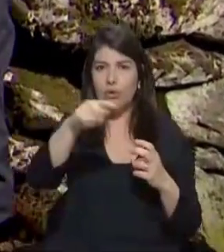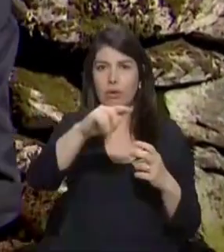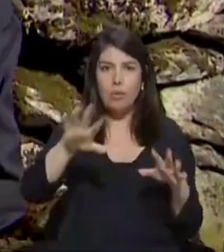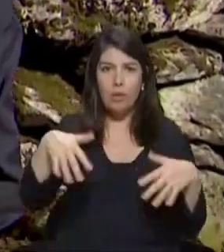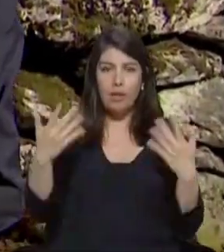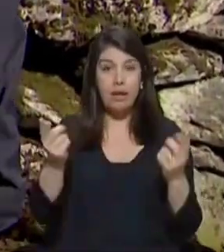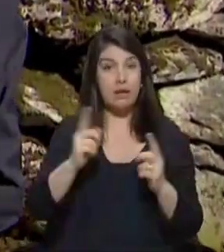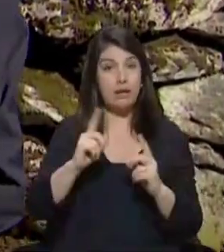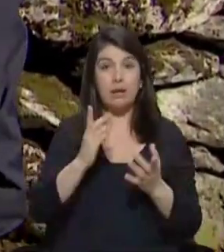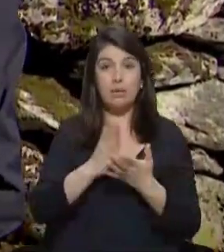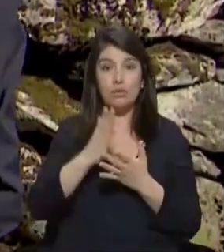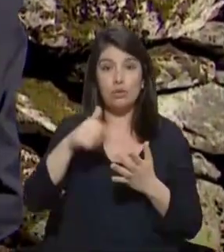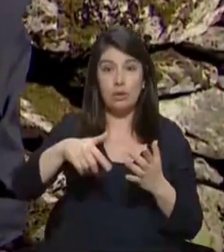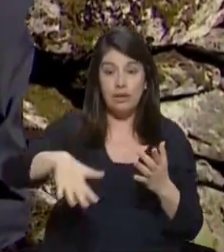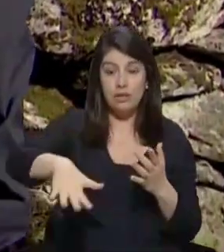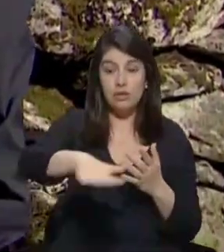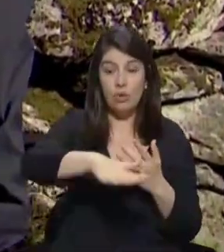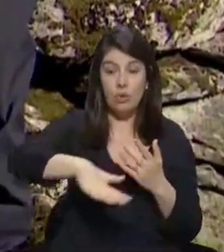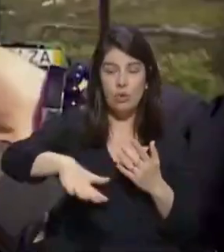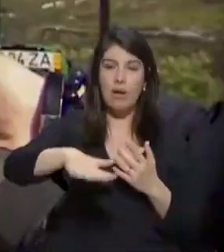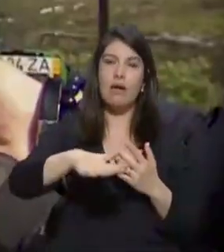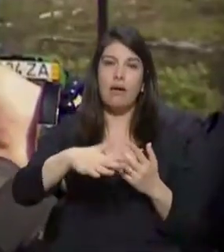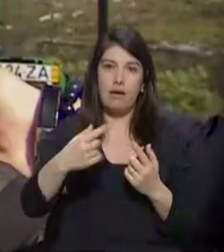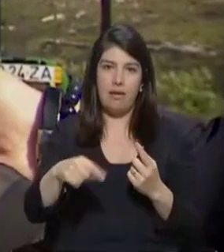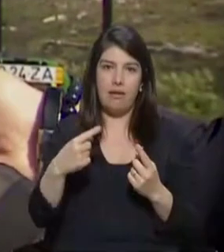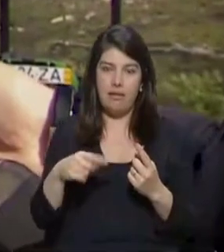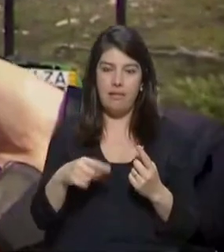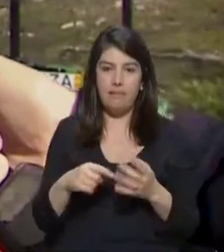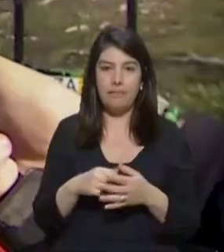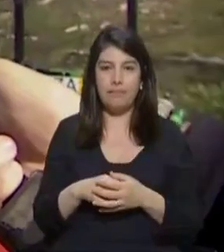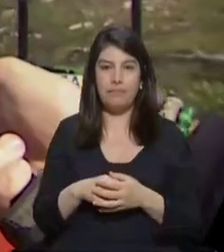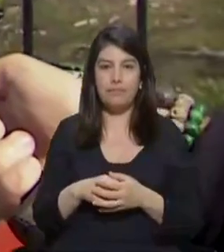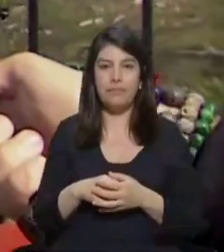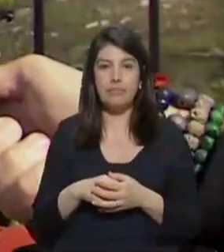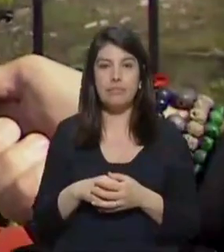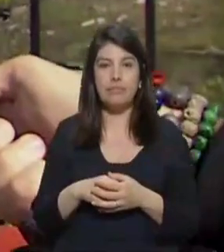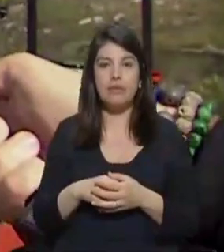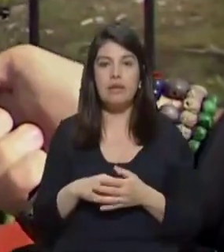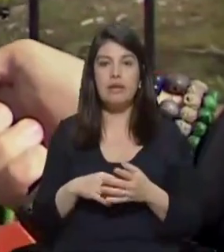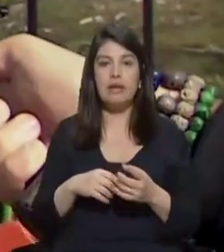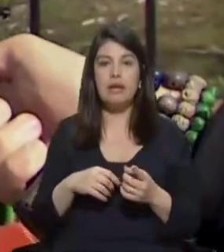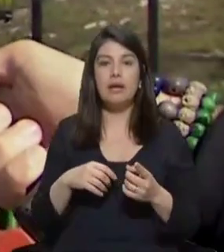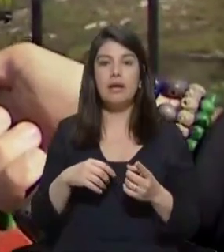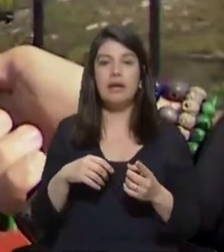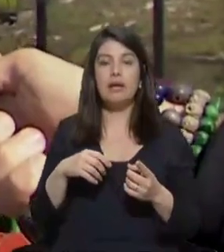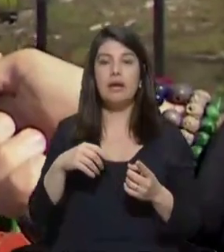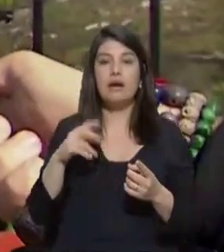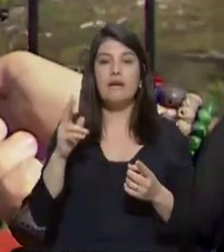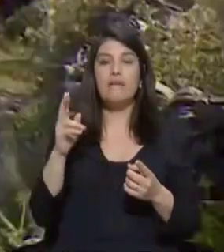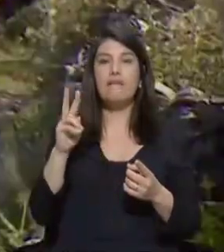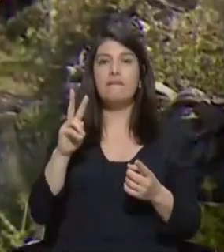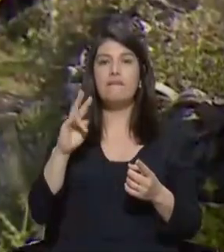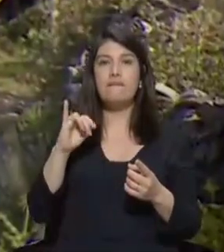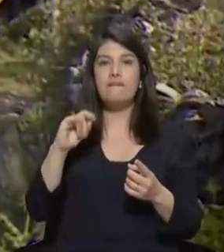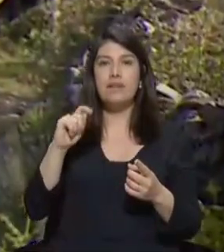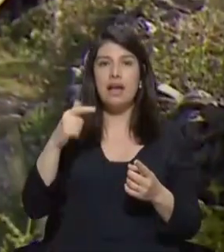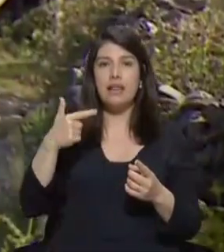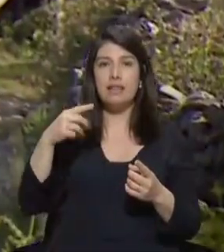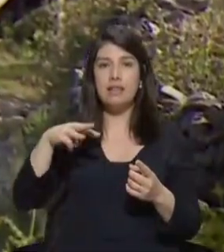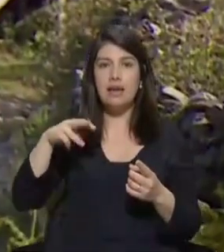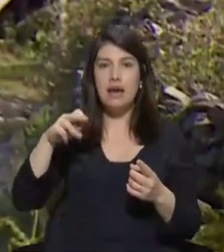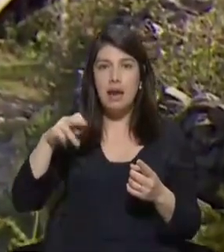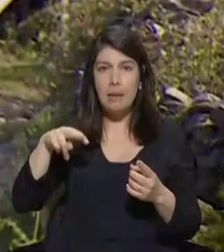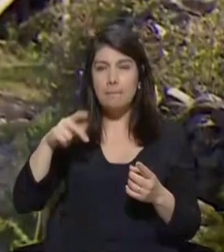Só aqui nesta área, aqui é que pode encontrar. E agora é de todo o mundo. Até do Vietnã, já comecei com pessoas do Vietnã.